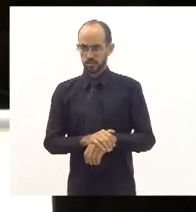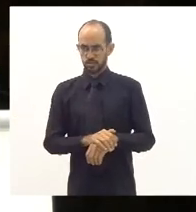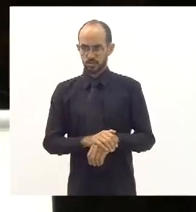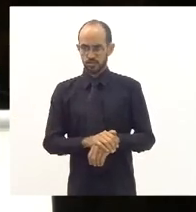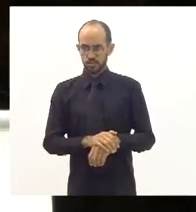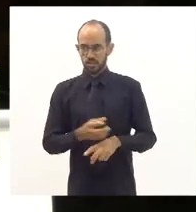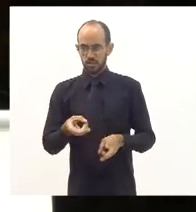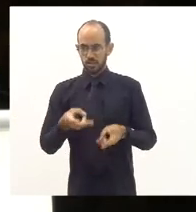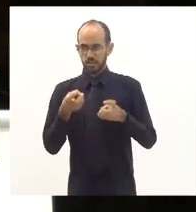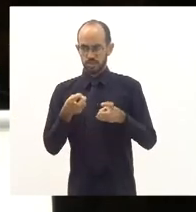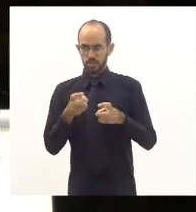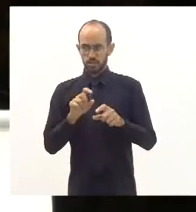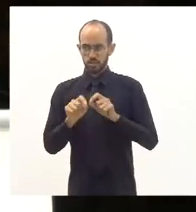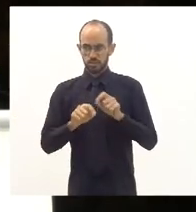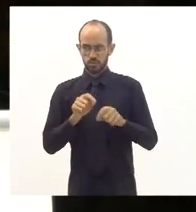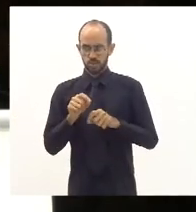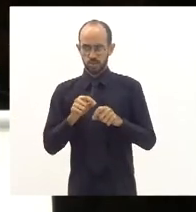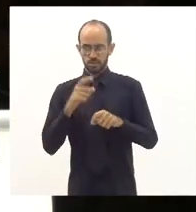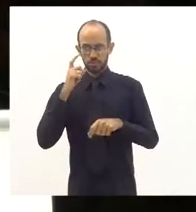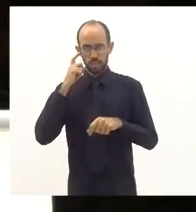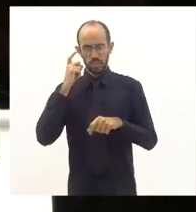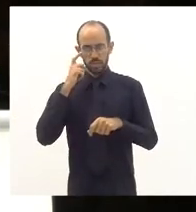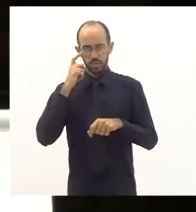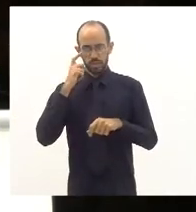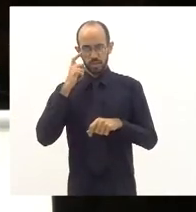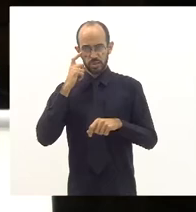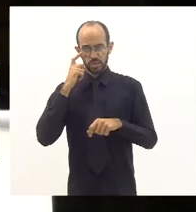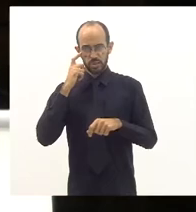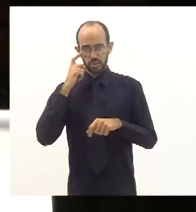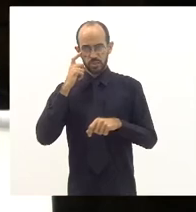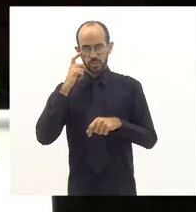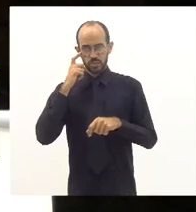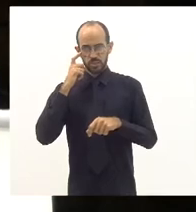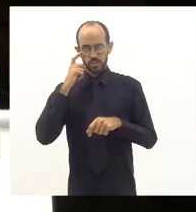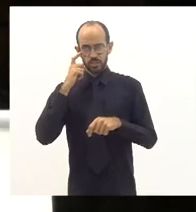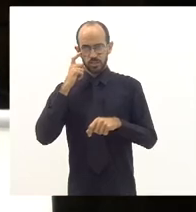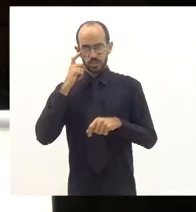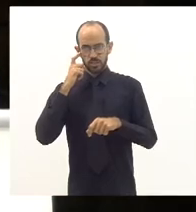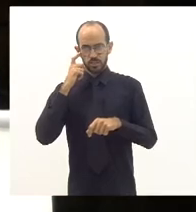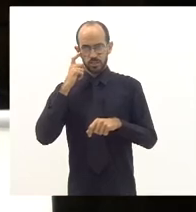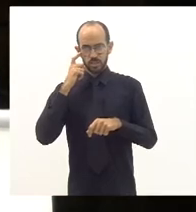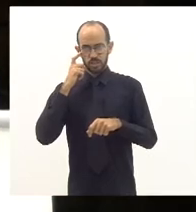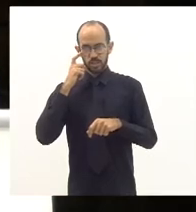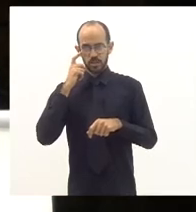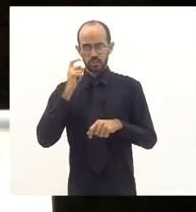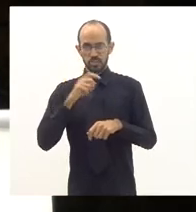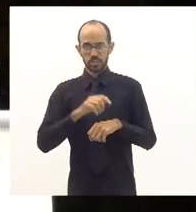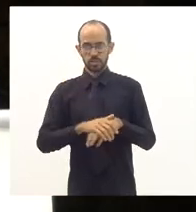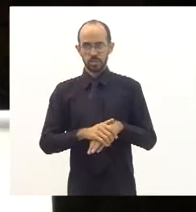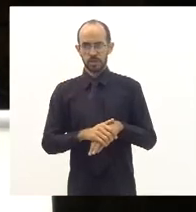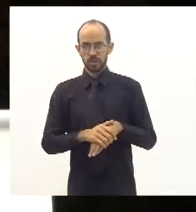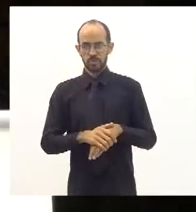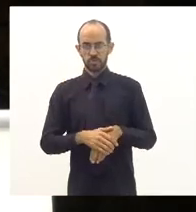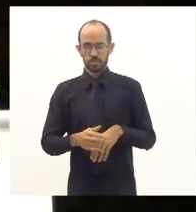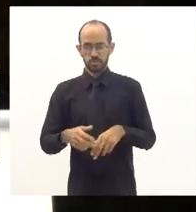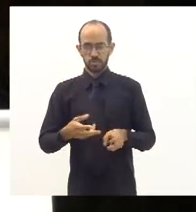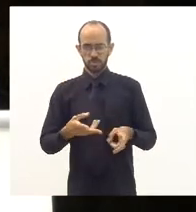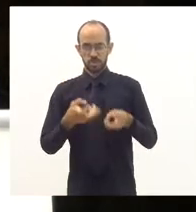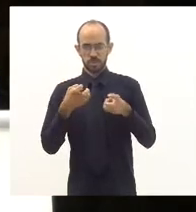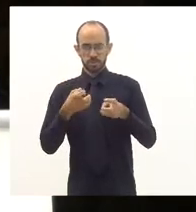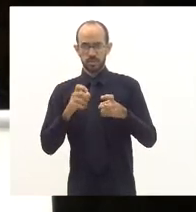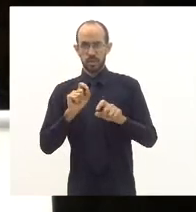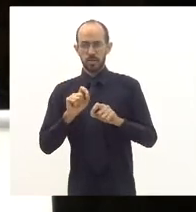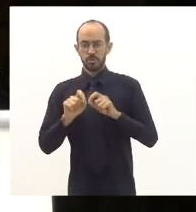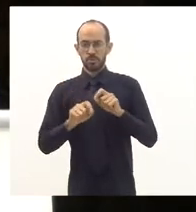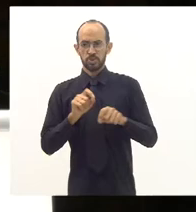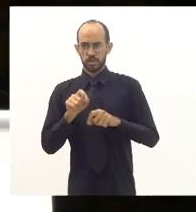Olhe, pense, enxergue tudo lá com carinho, que eu tenho certeza que